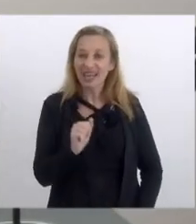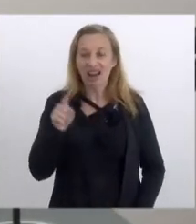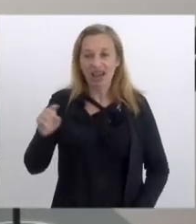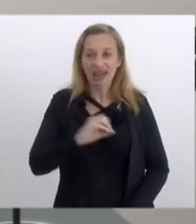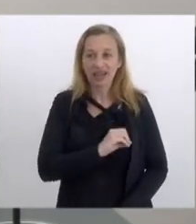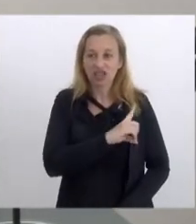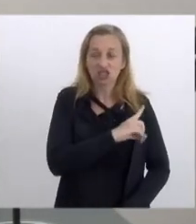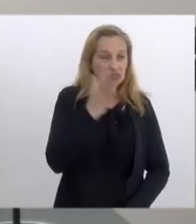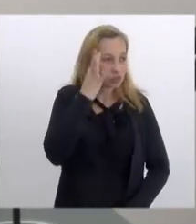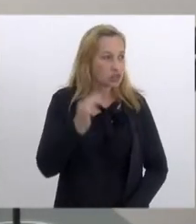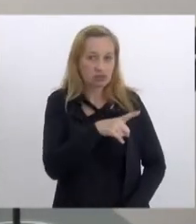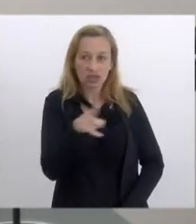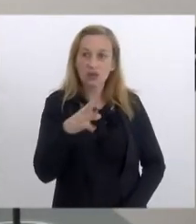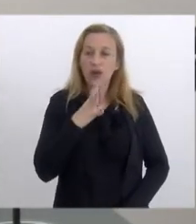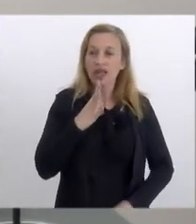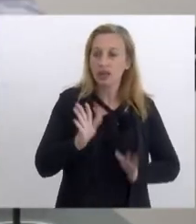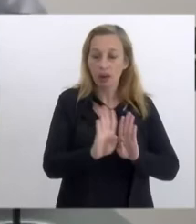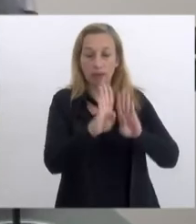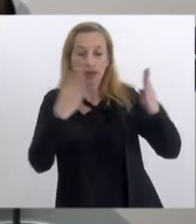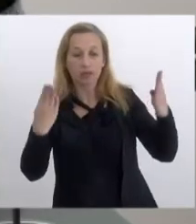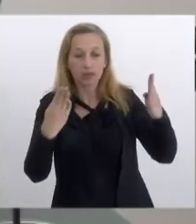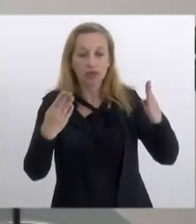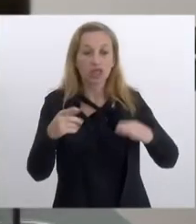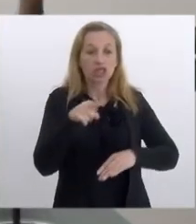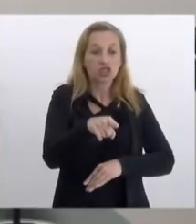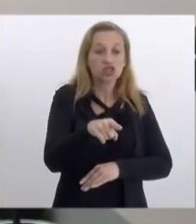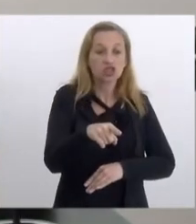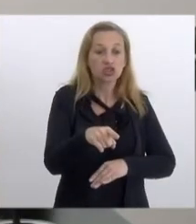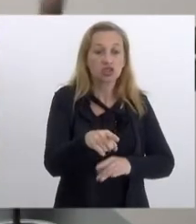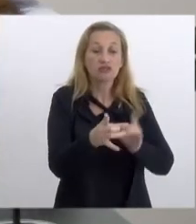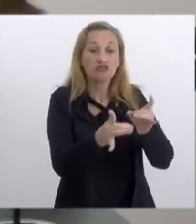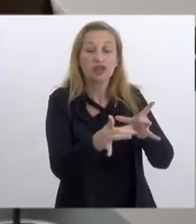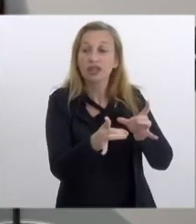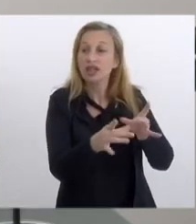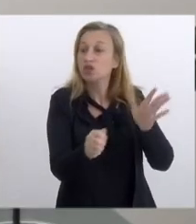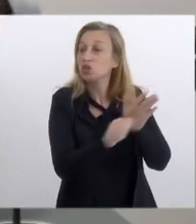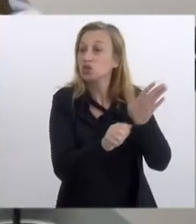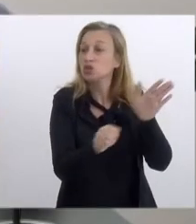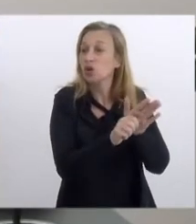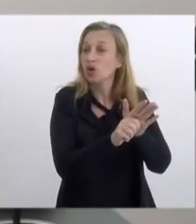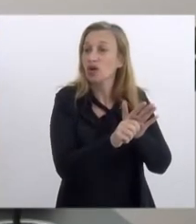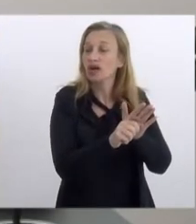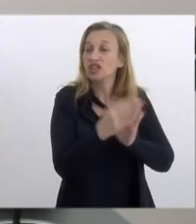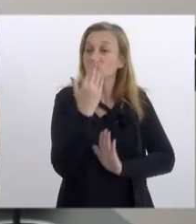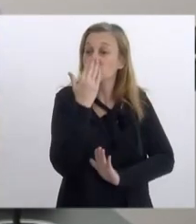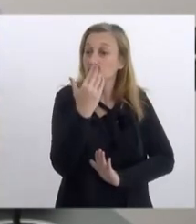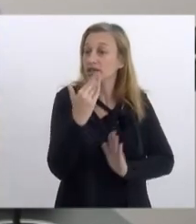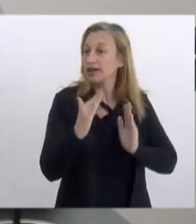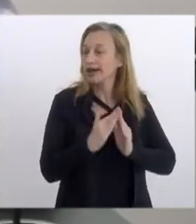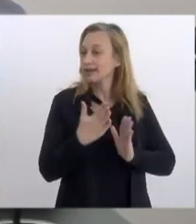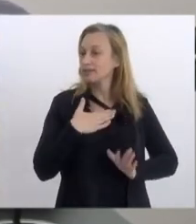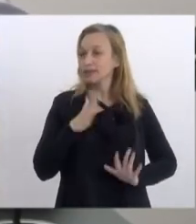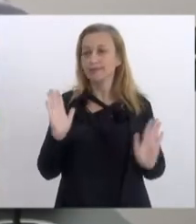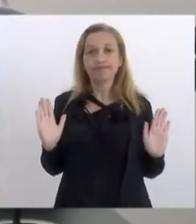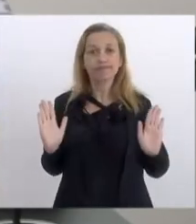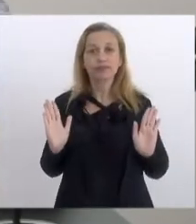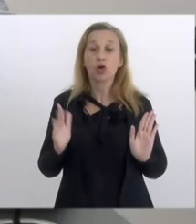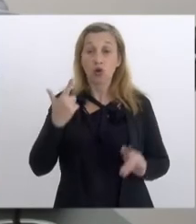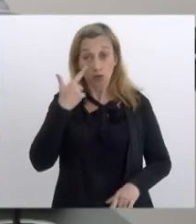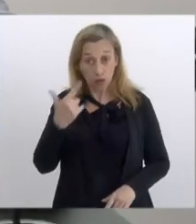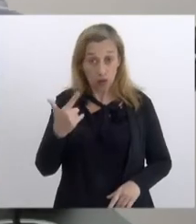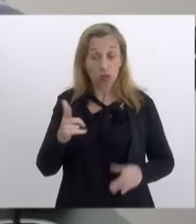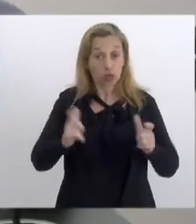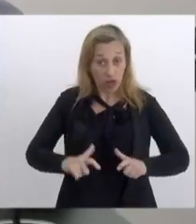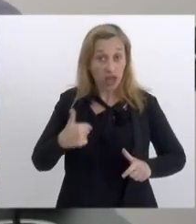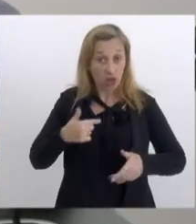eu abri a porta de casa, tinha uma boca de fumo na porta, daqui para o microfone da senhora. Então, olha onde eu fui criado.